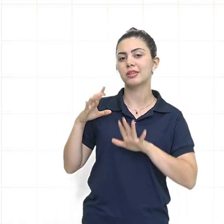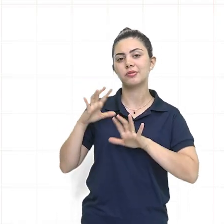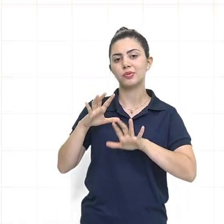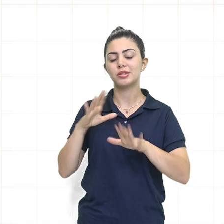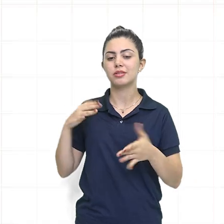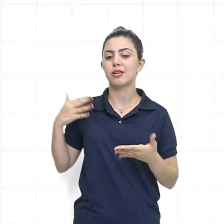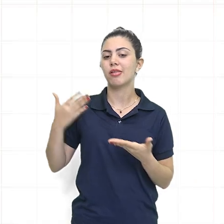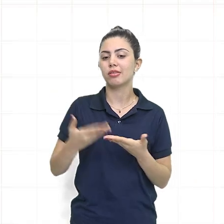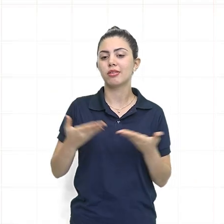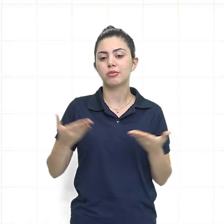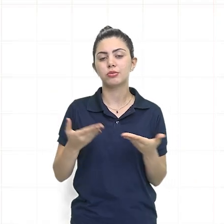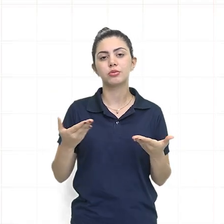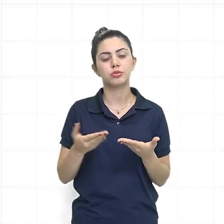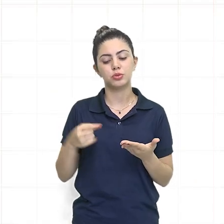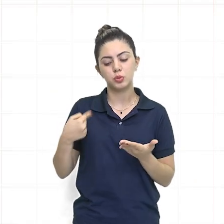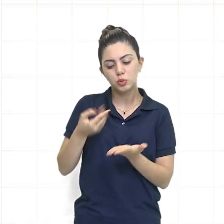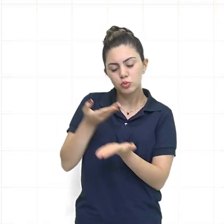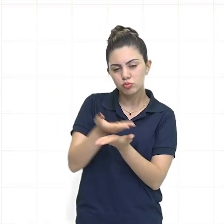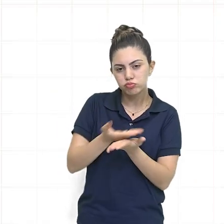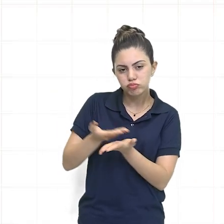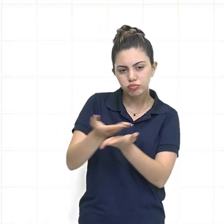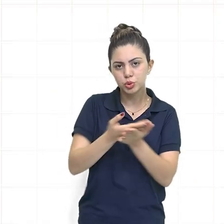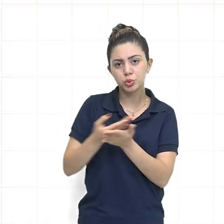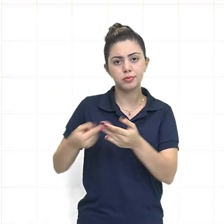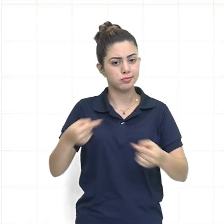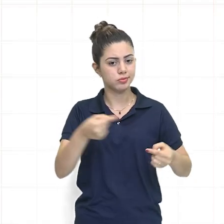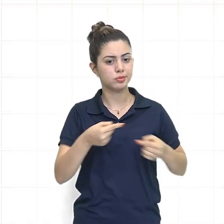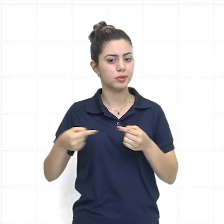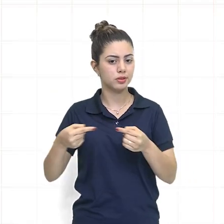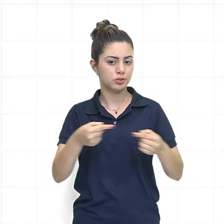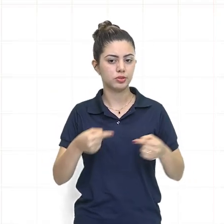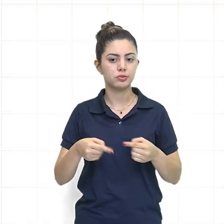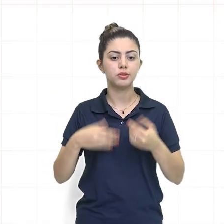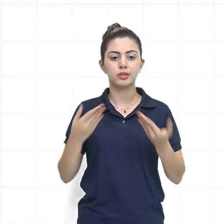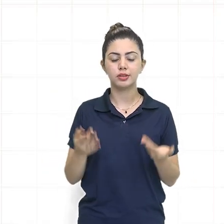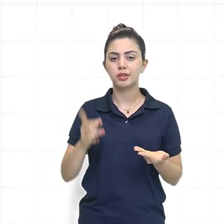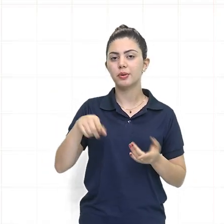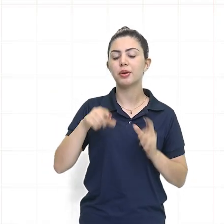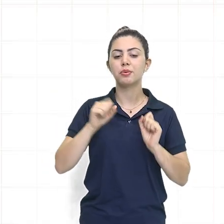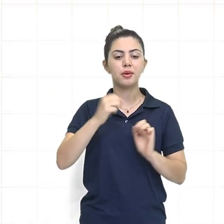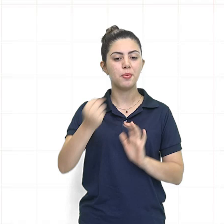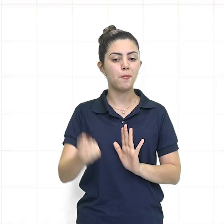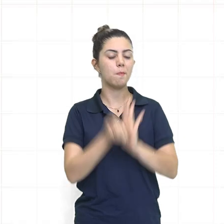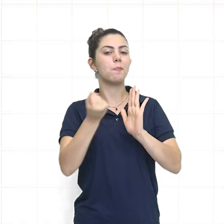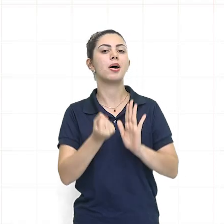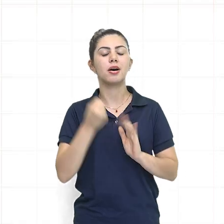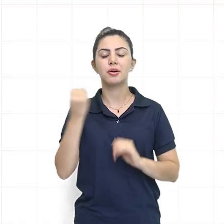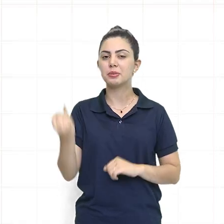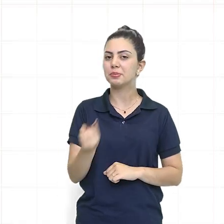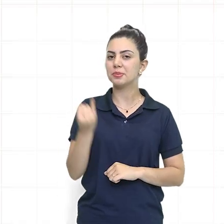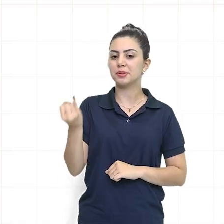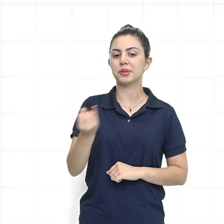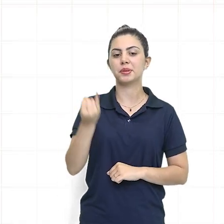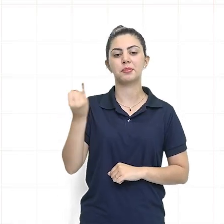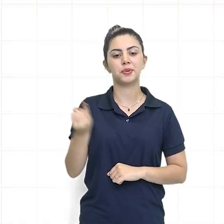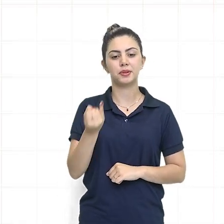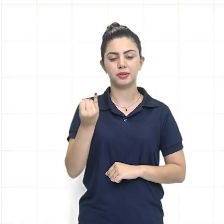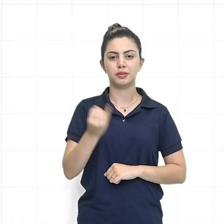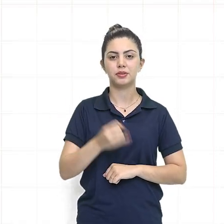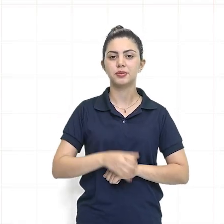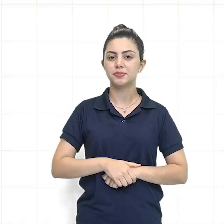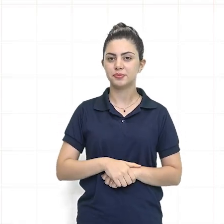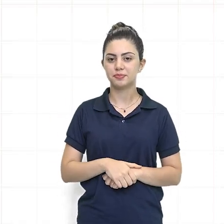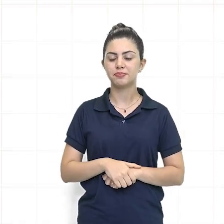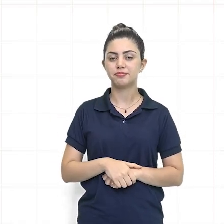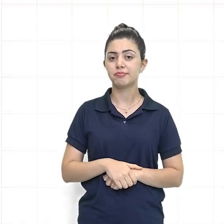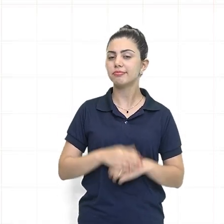sendo estudadas e debatidas, deixando justamente esse legado importantíssimo.